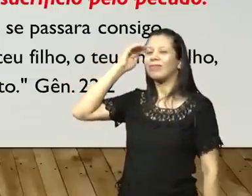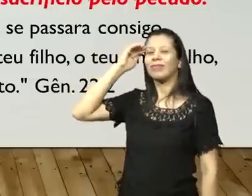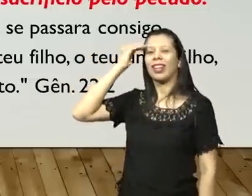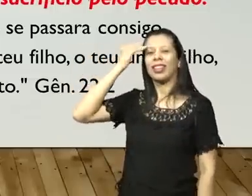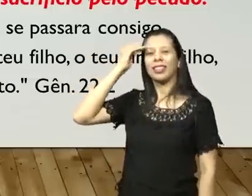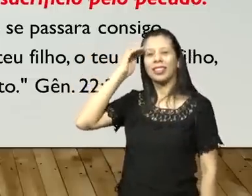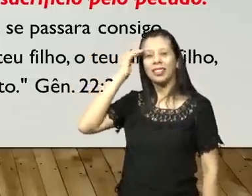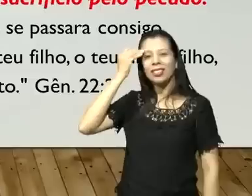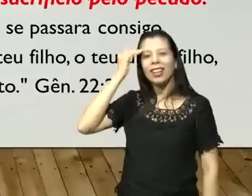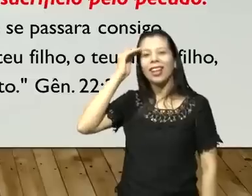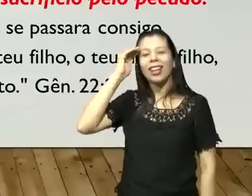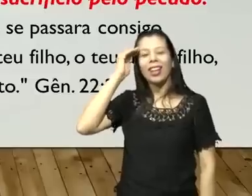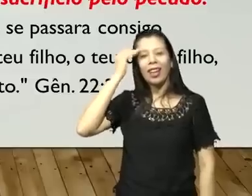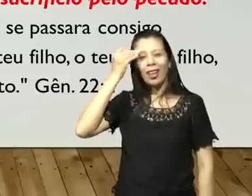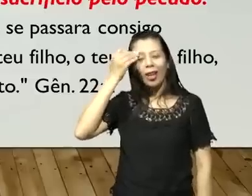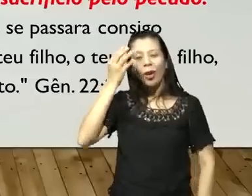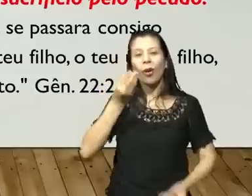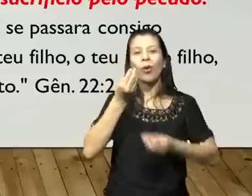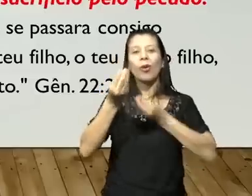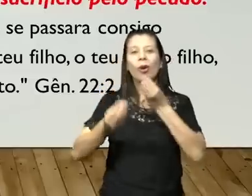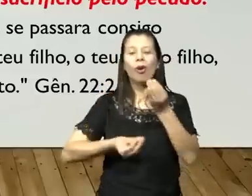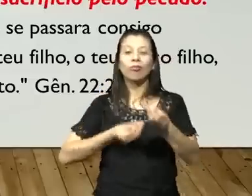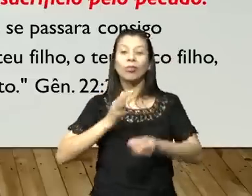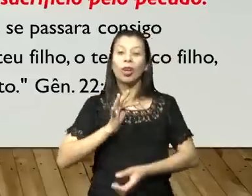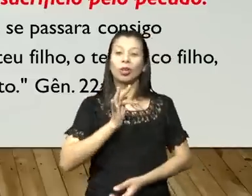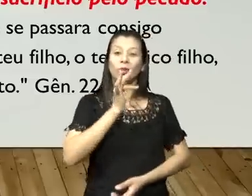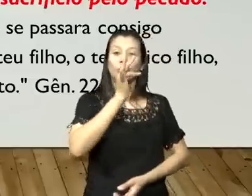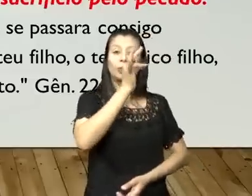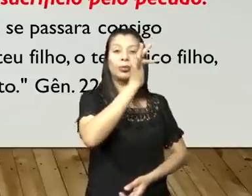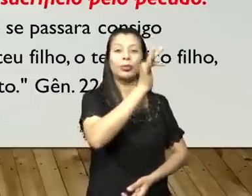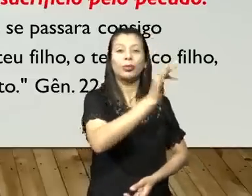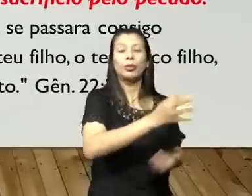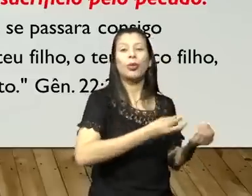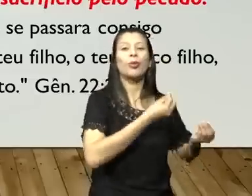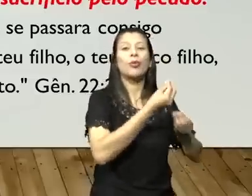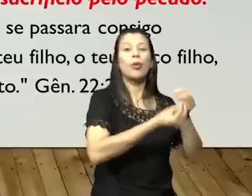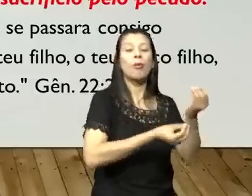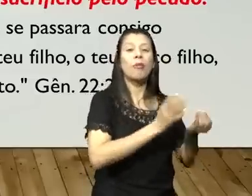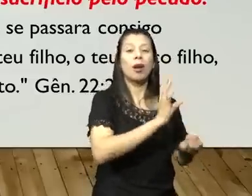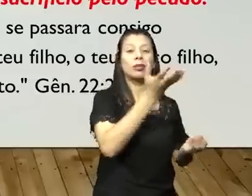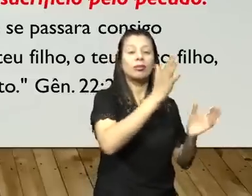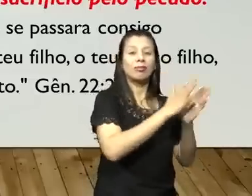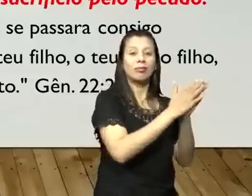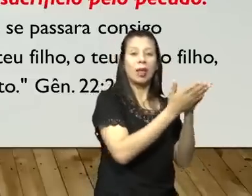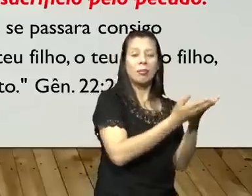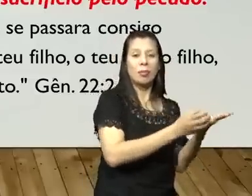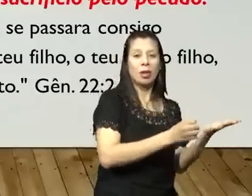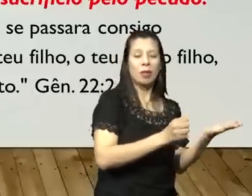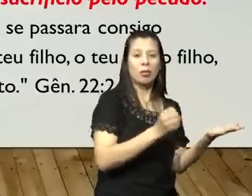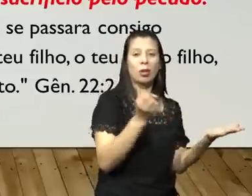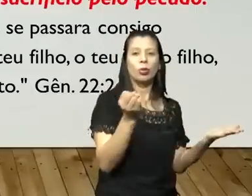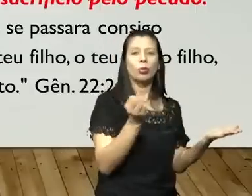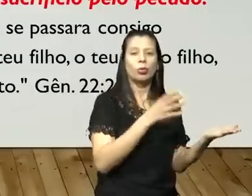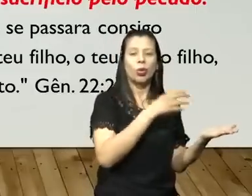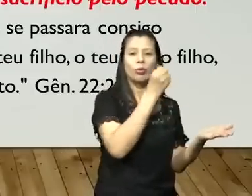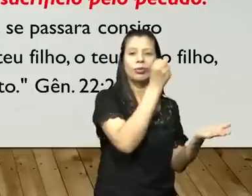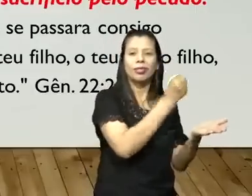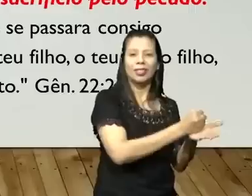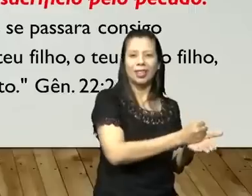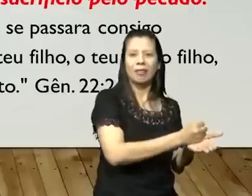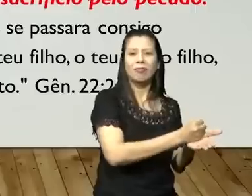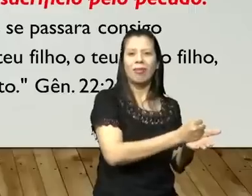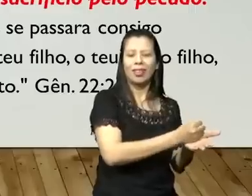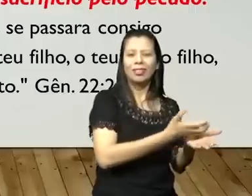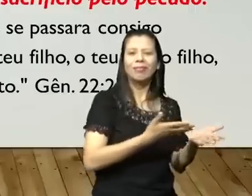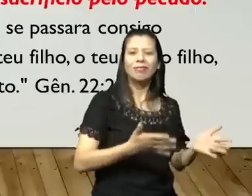deixa sacrifício tinha ele uma ilustração no que se passaram consigo mesmo fora lhe dado a ordem Abraão você quer